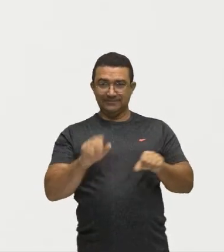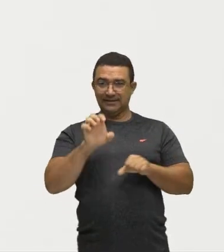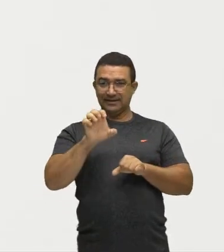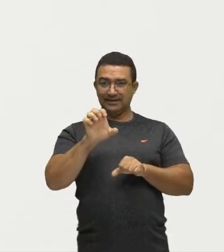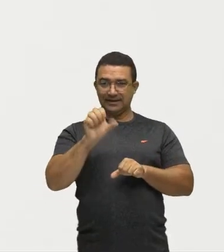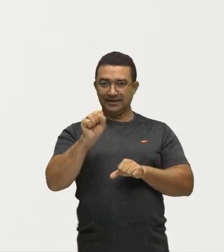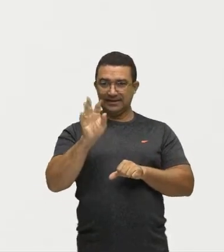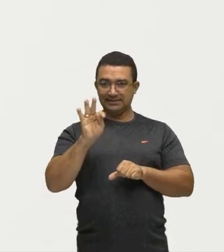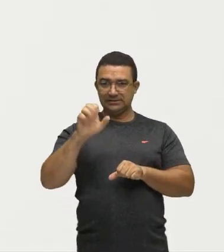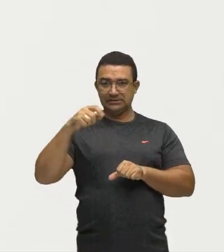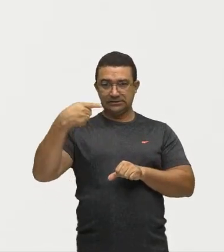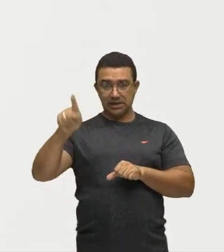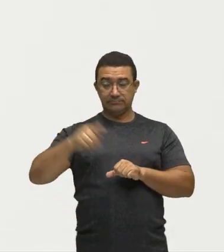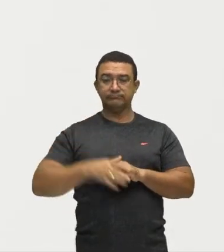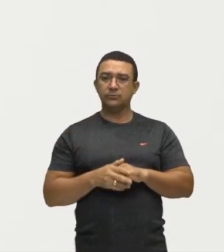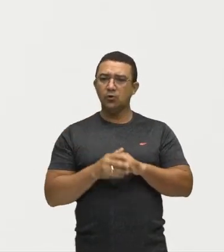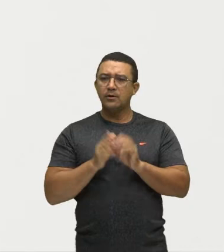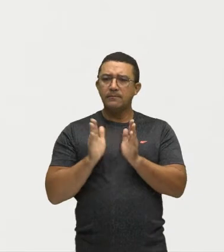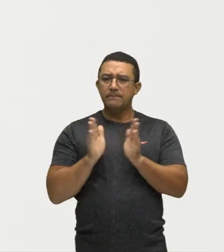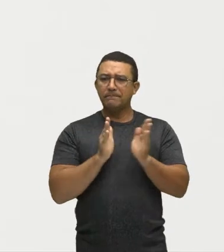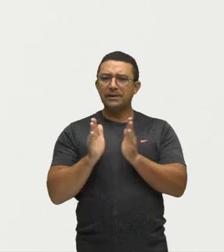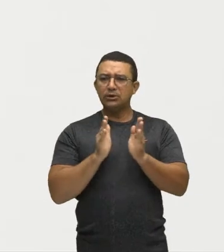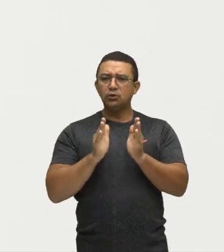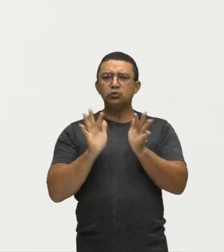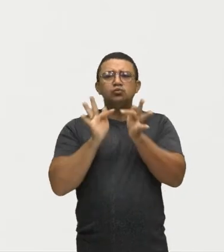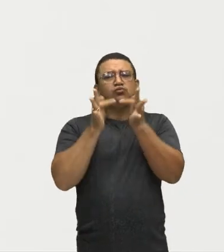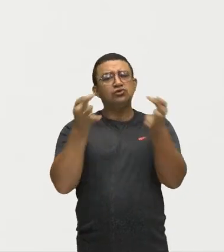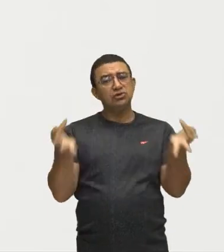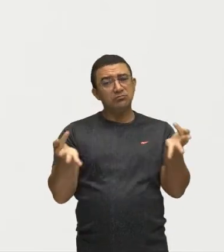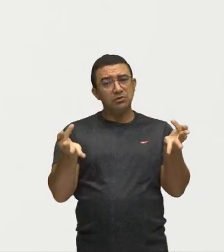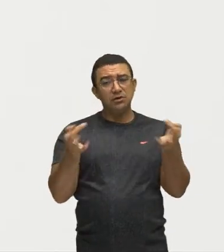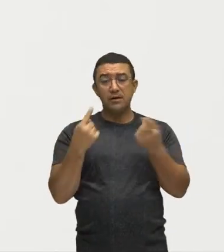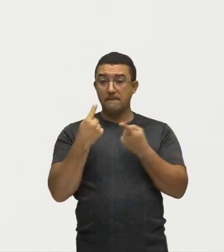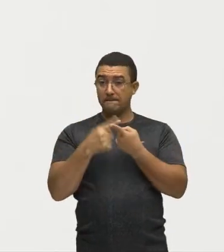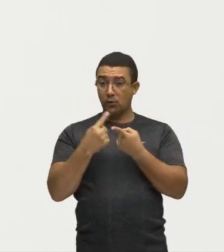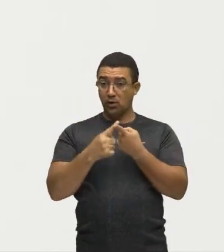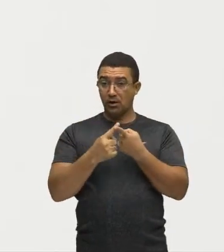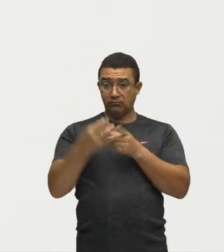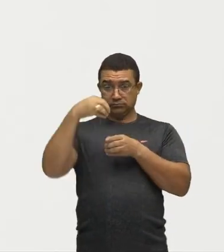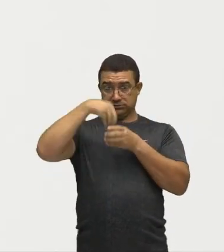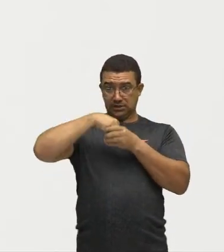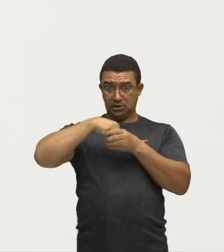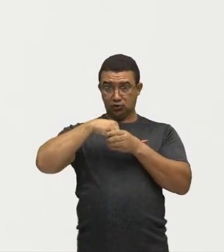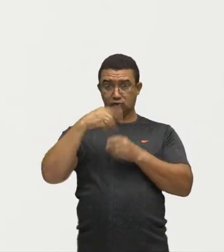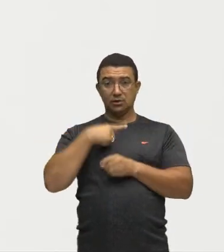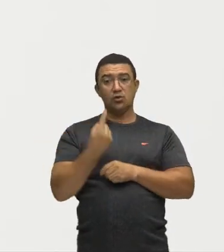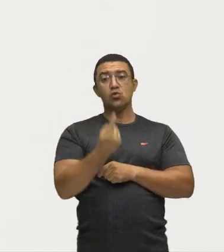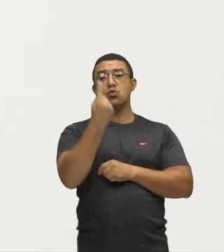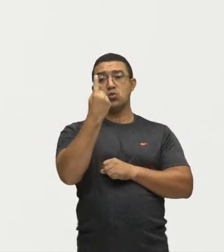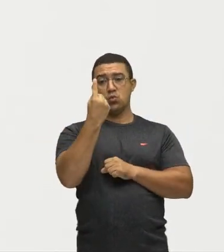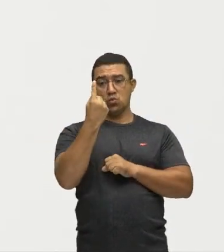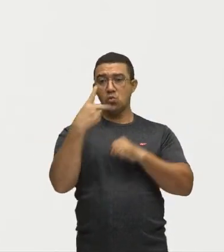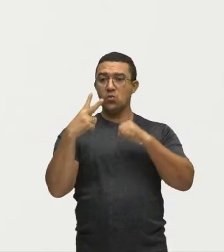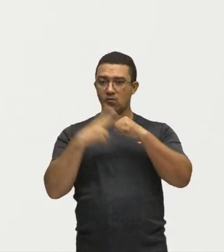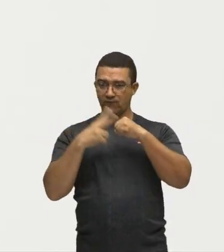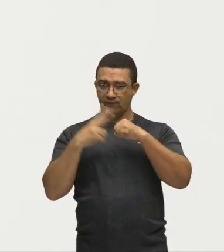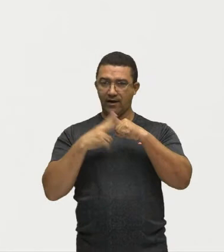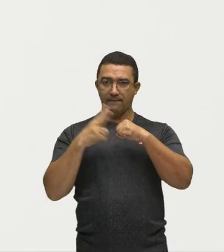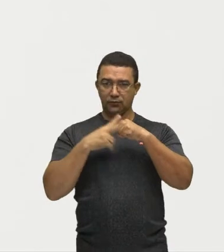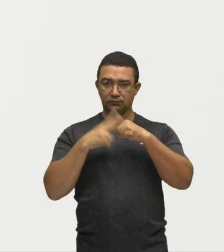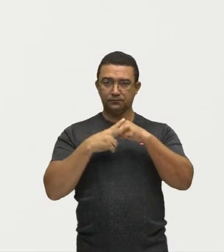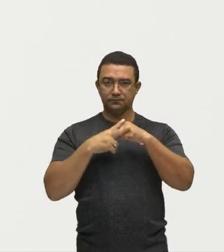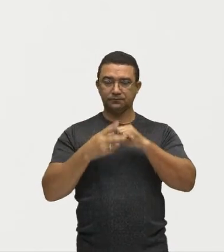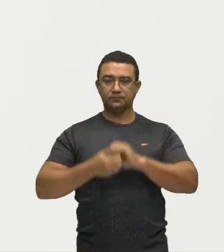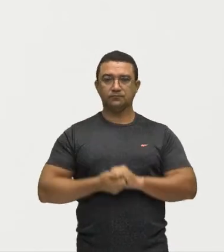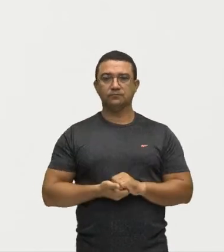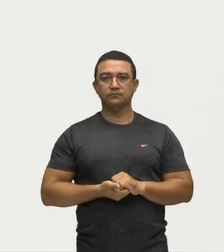temos aqui um período simples. Por que simples? Período simples que nós falamos anteriormente, período simples, ele é